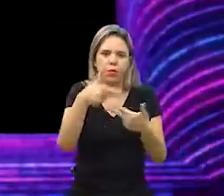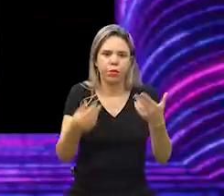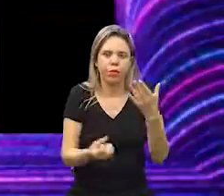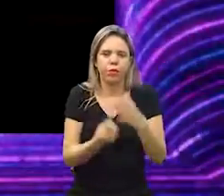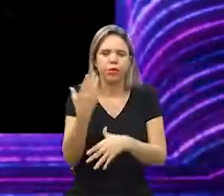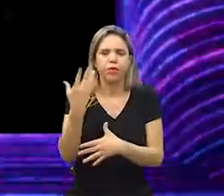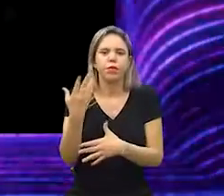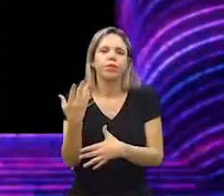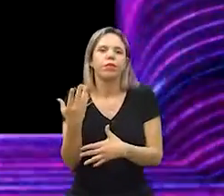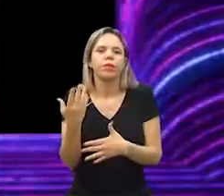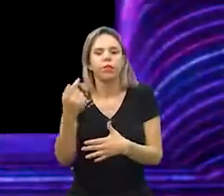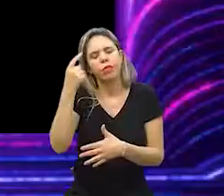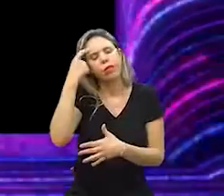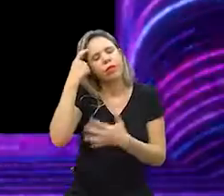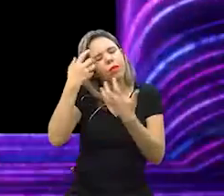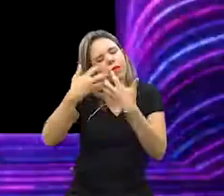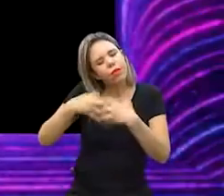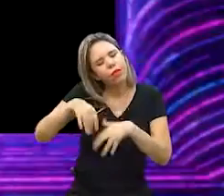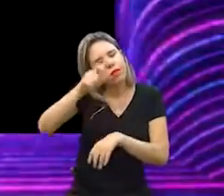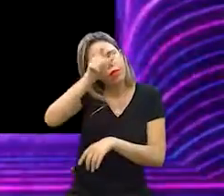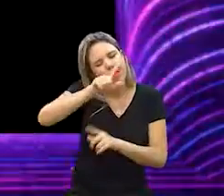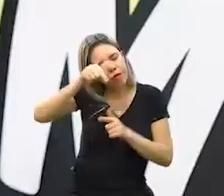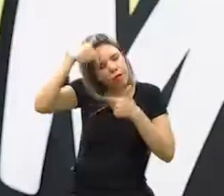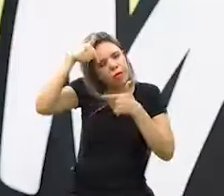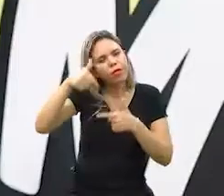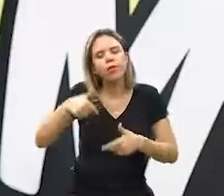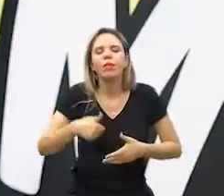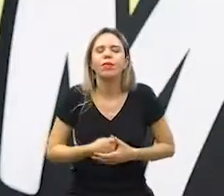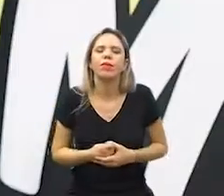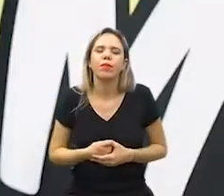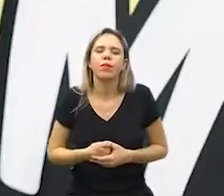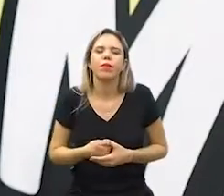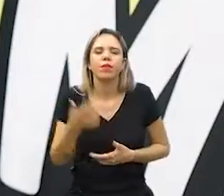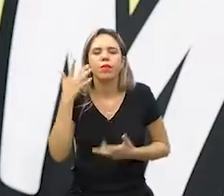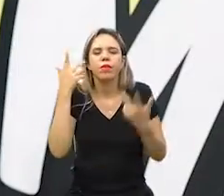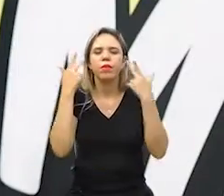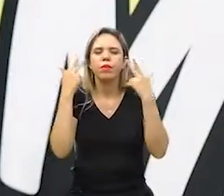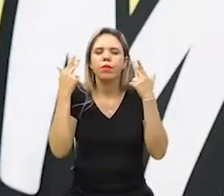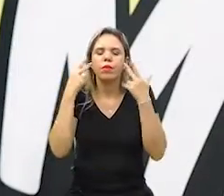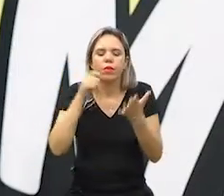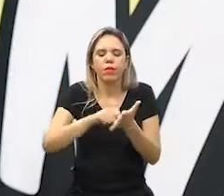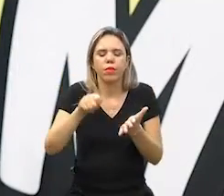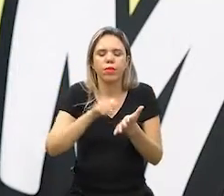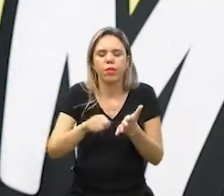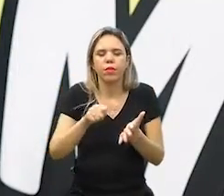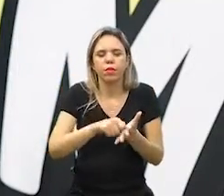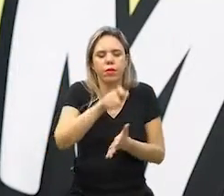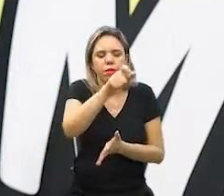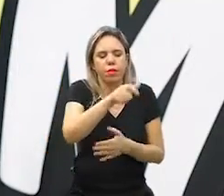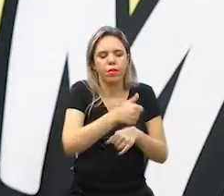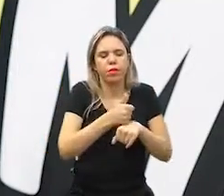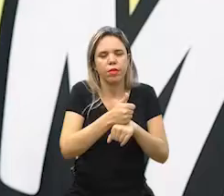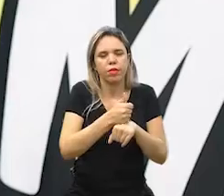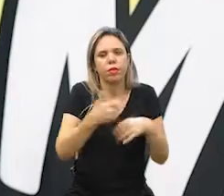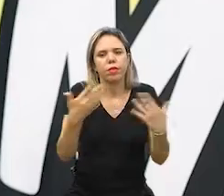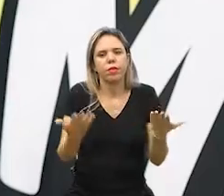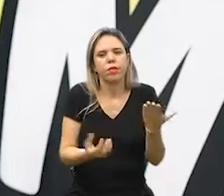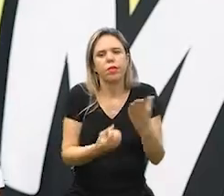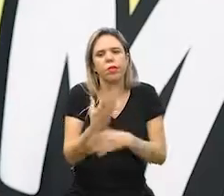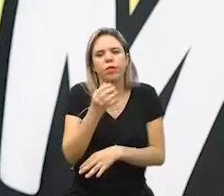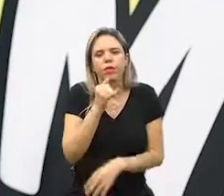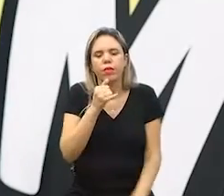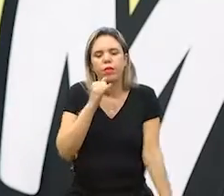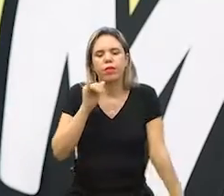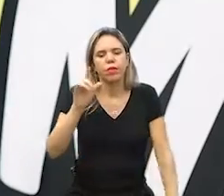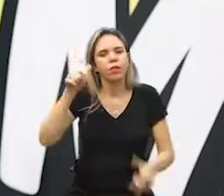coisas acontecem muito na cabeça da personagem. Normalmente, o escritor, quando cria